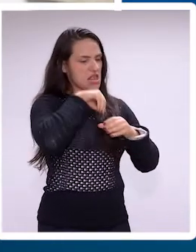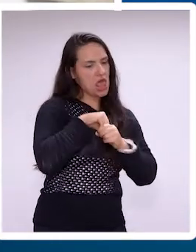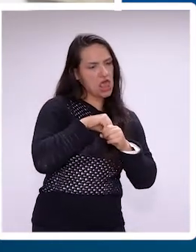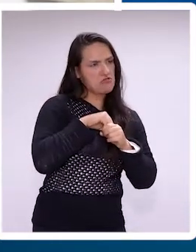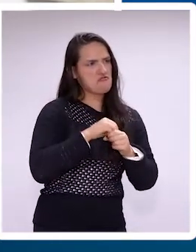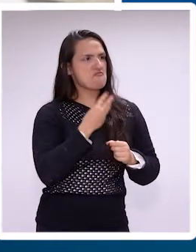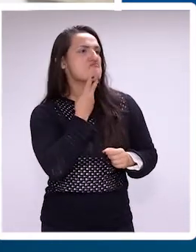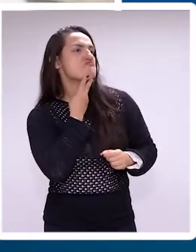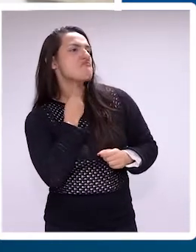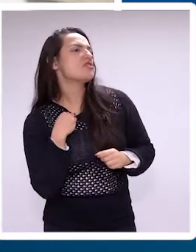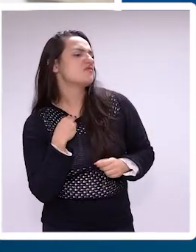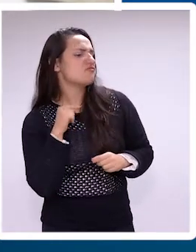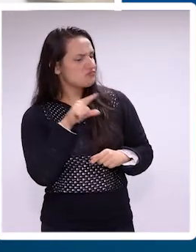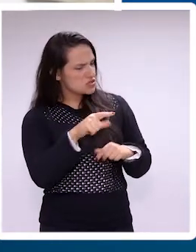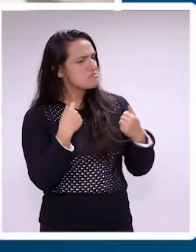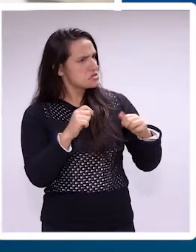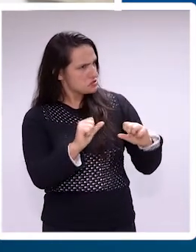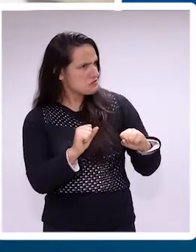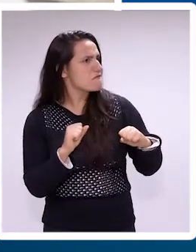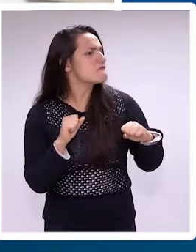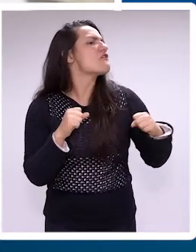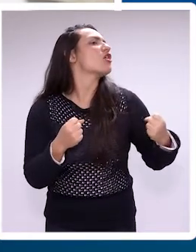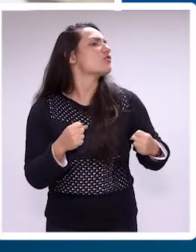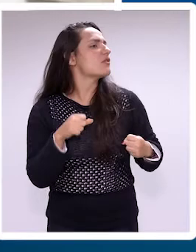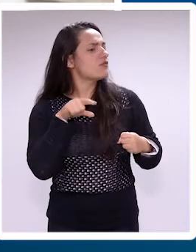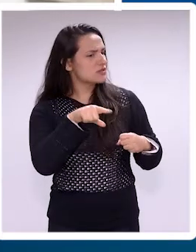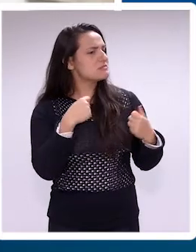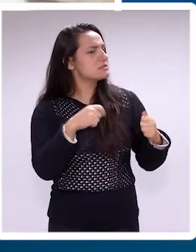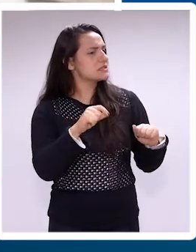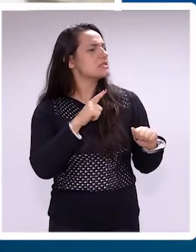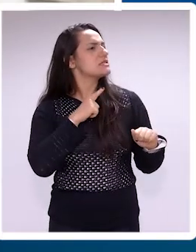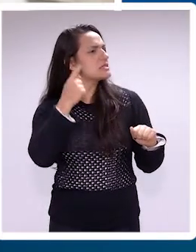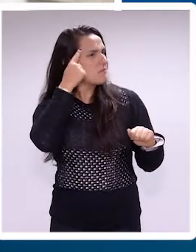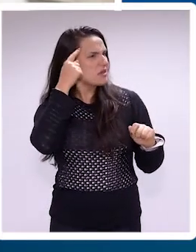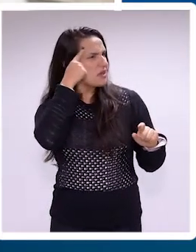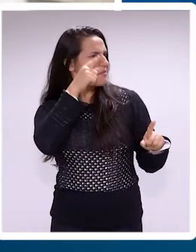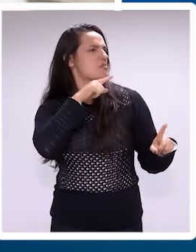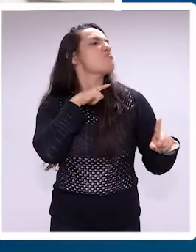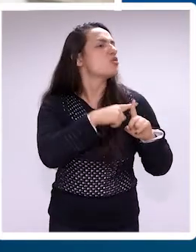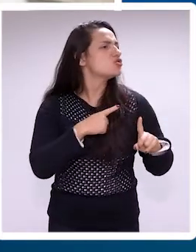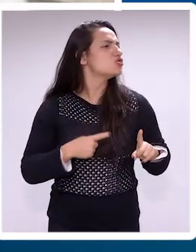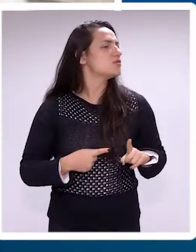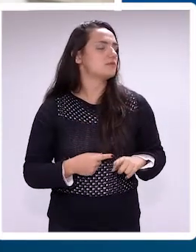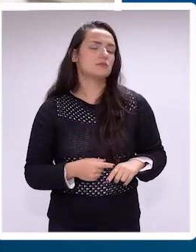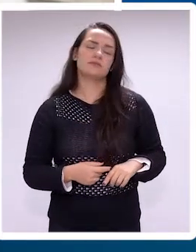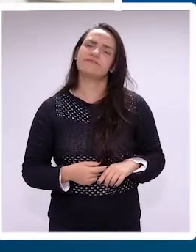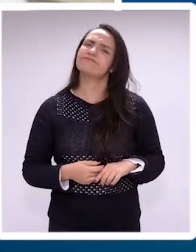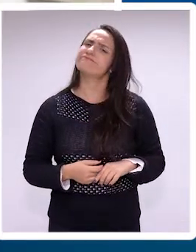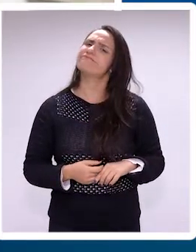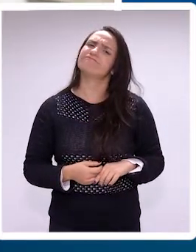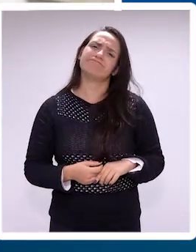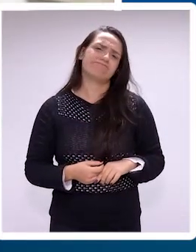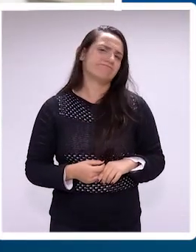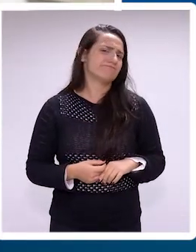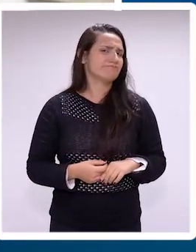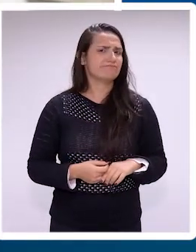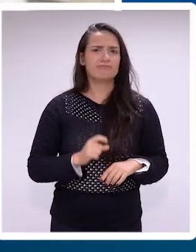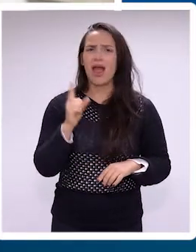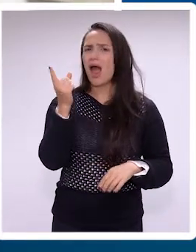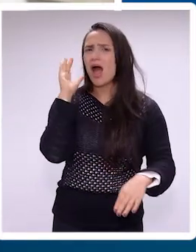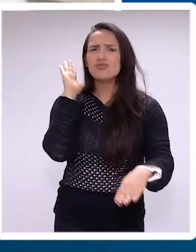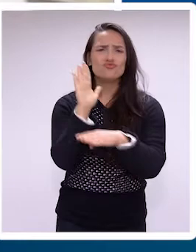faça pensamento positivo. Isso não ajuda em nada. É como se eu tivesse pego